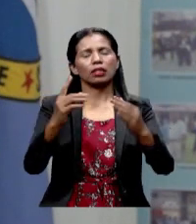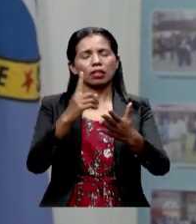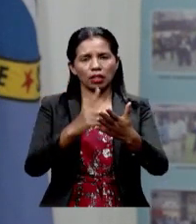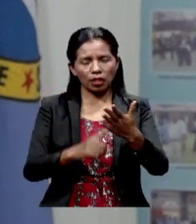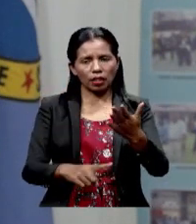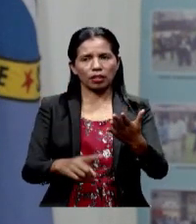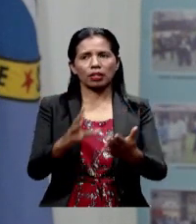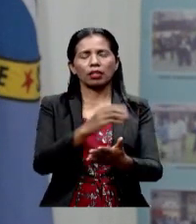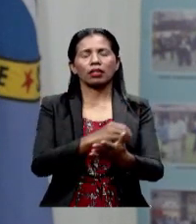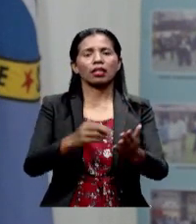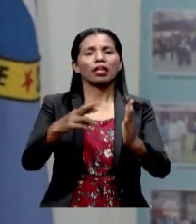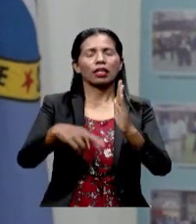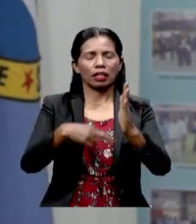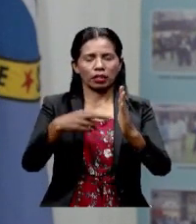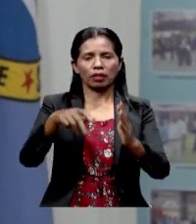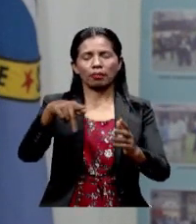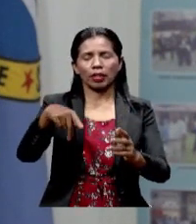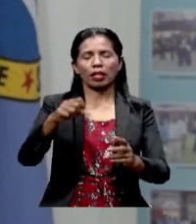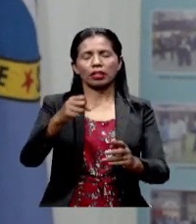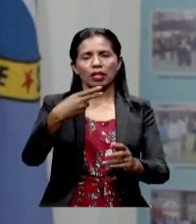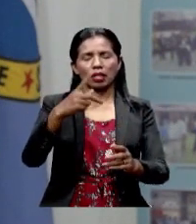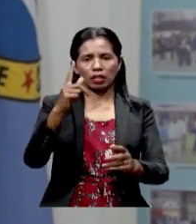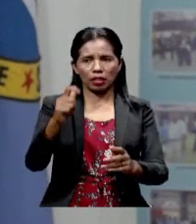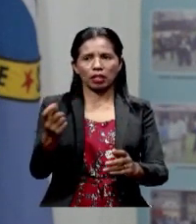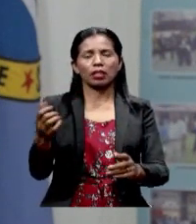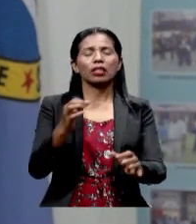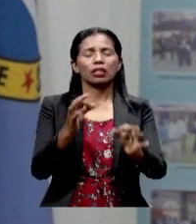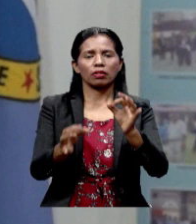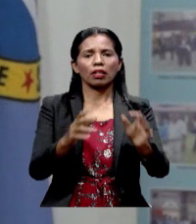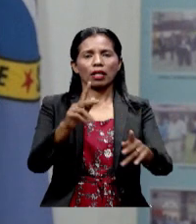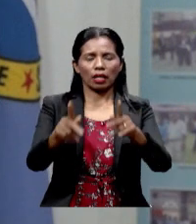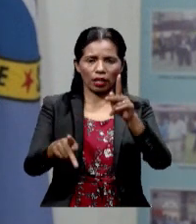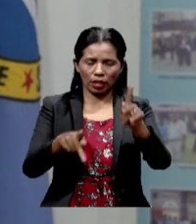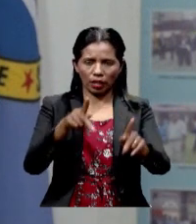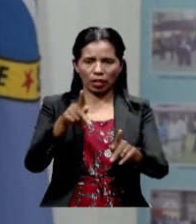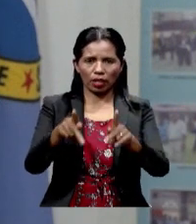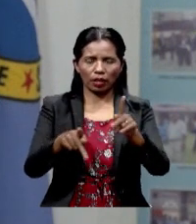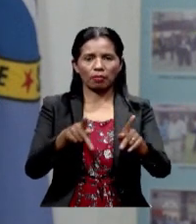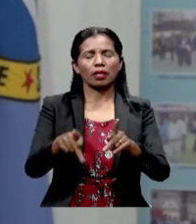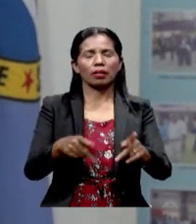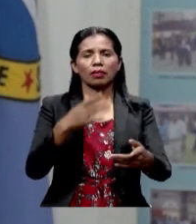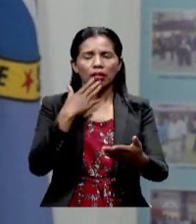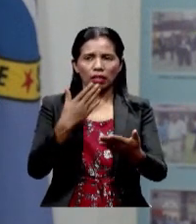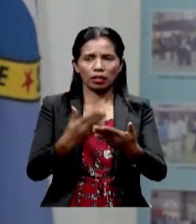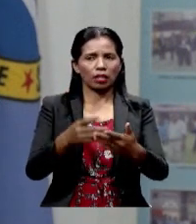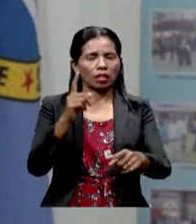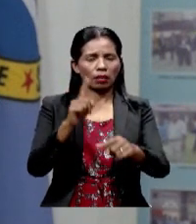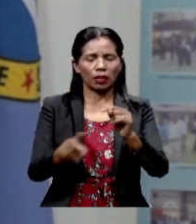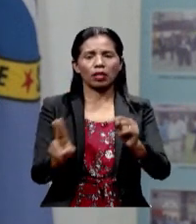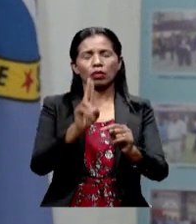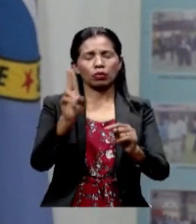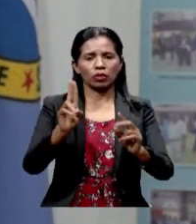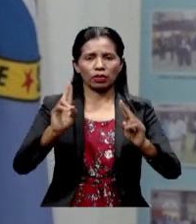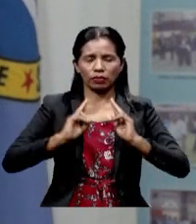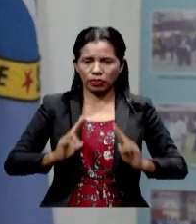praturan internal be PSATENE irem a catete de se oran wargan se jati dilaran me makai atribut ka